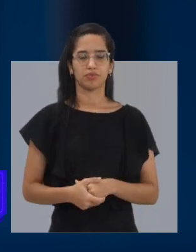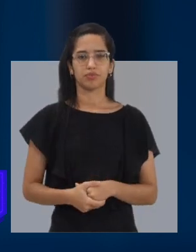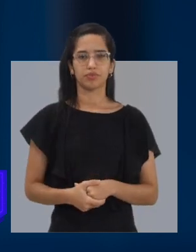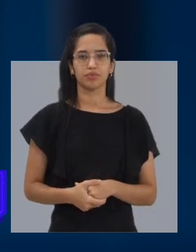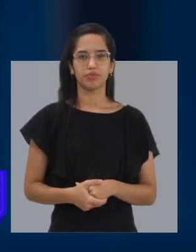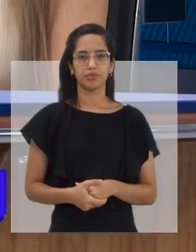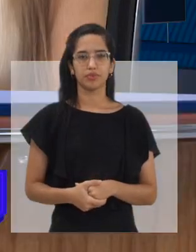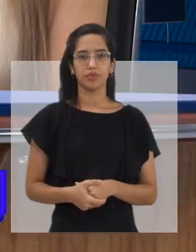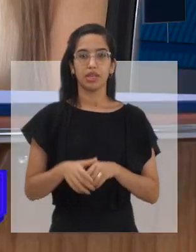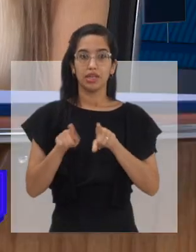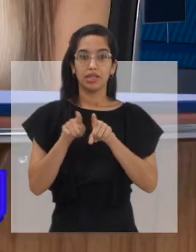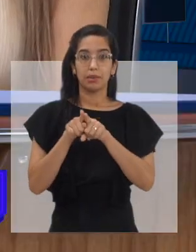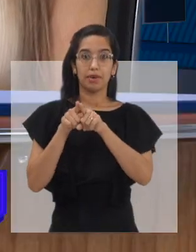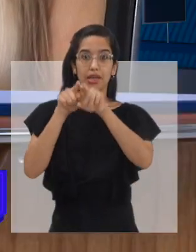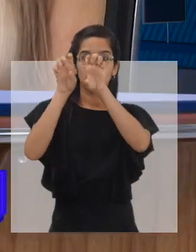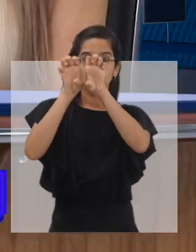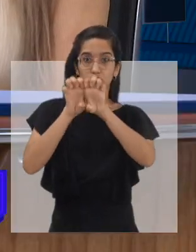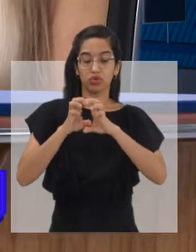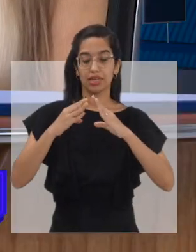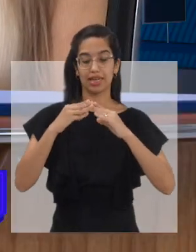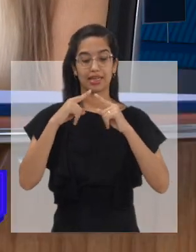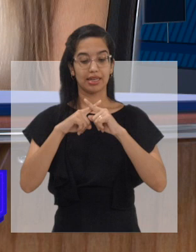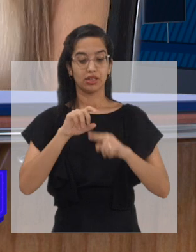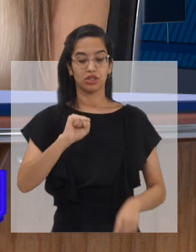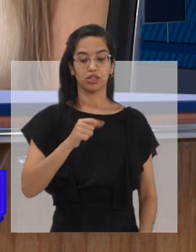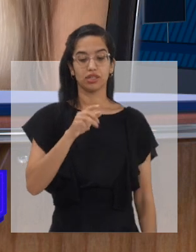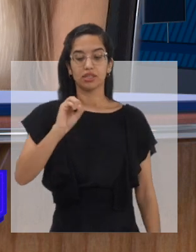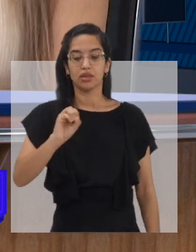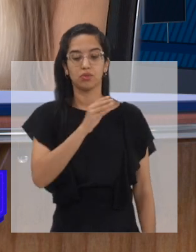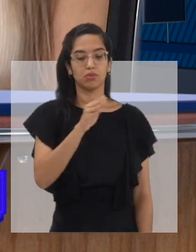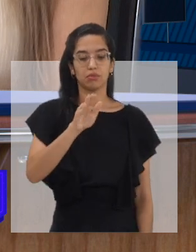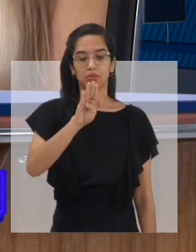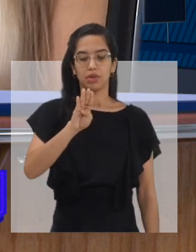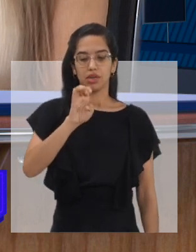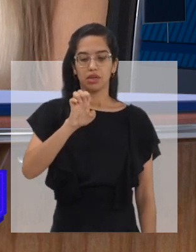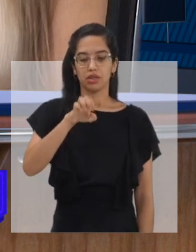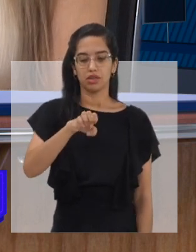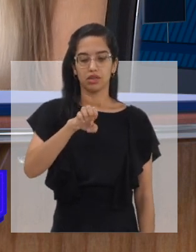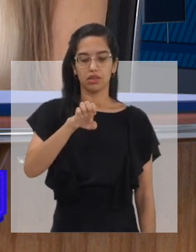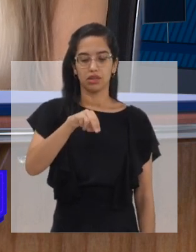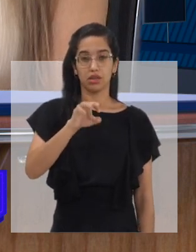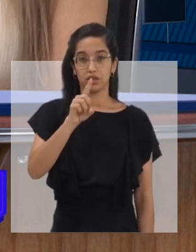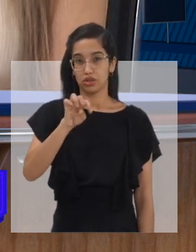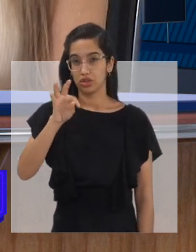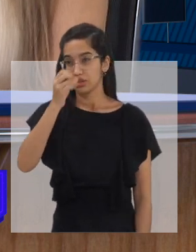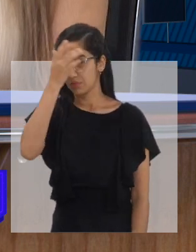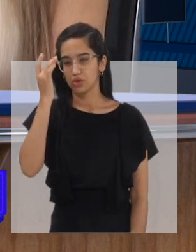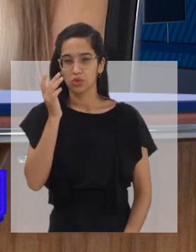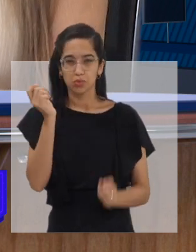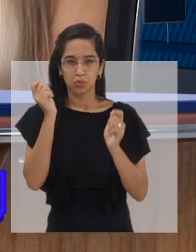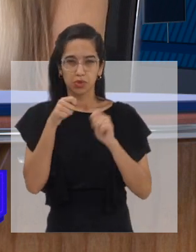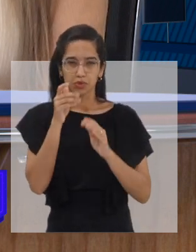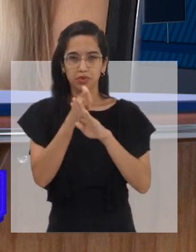própria estrutura da Igreja de São Benedito, ela tem uma história... Isso. Uma história que vale a pena as pessoas conferir. Isso. Qual a hora da palestra